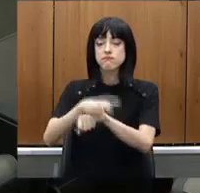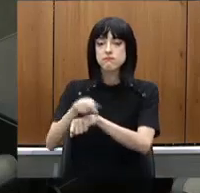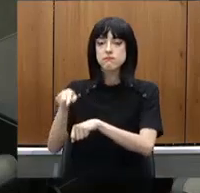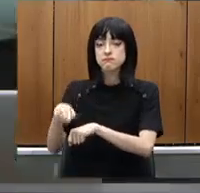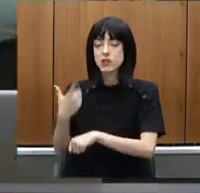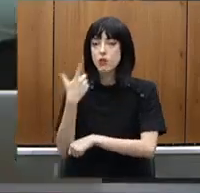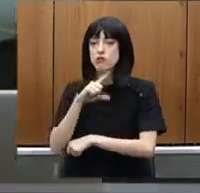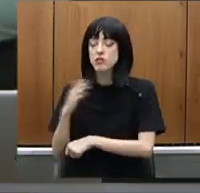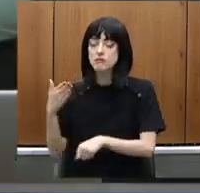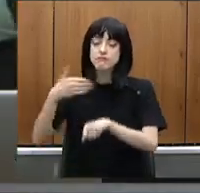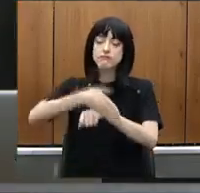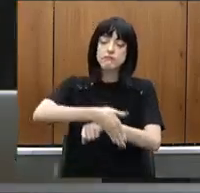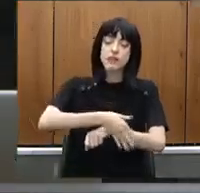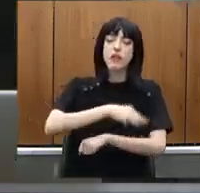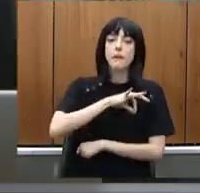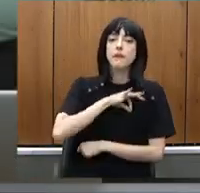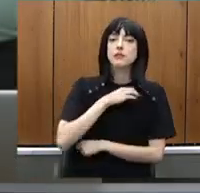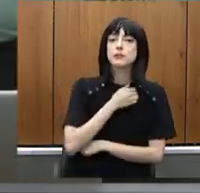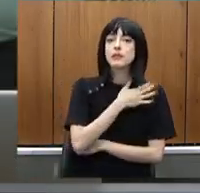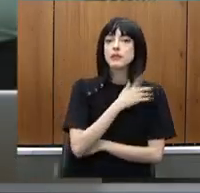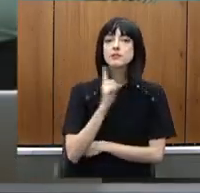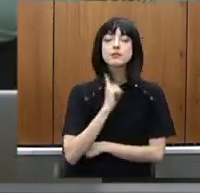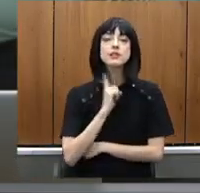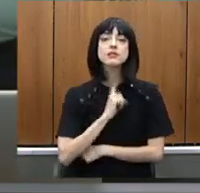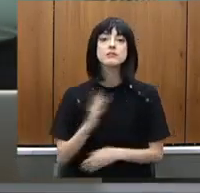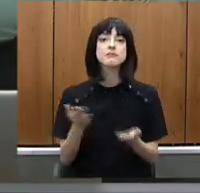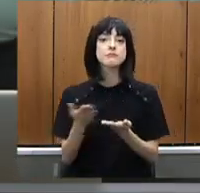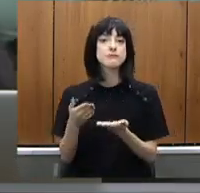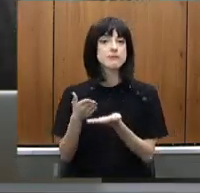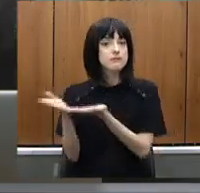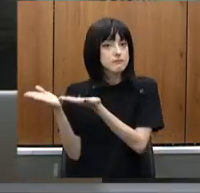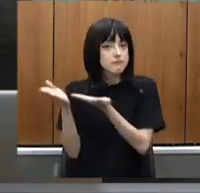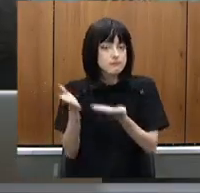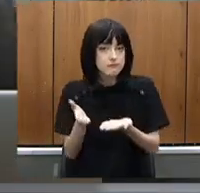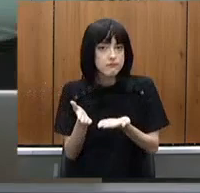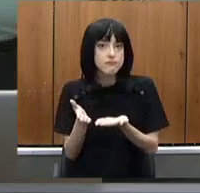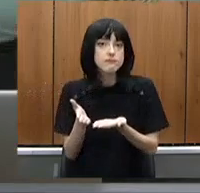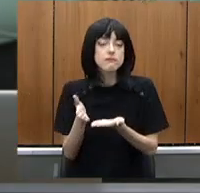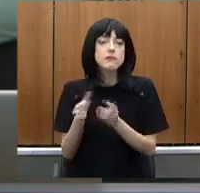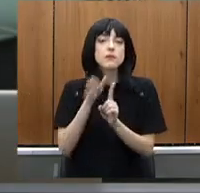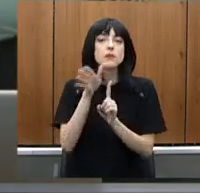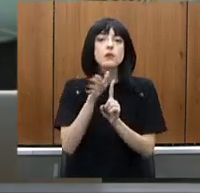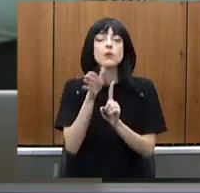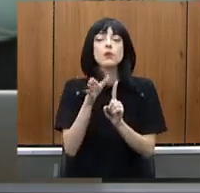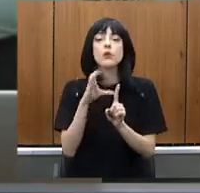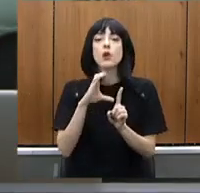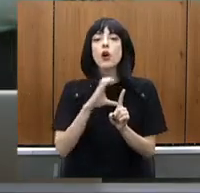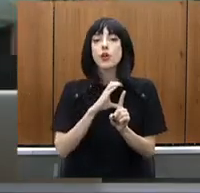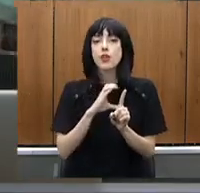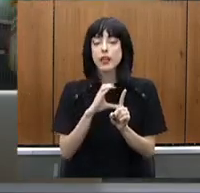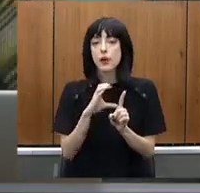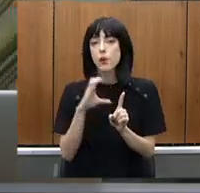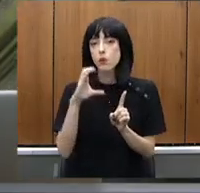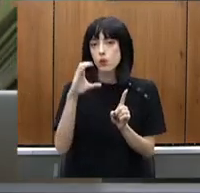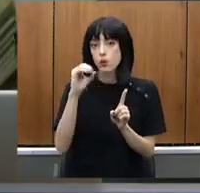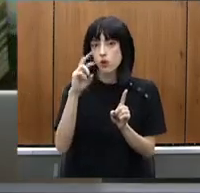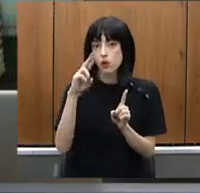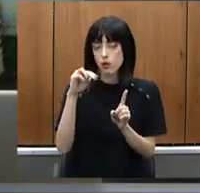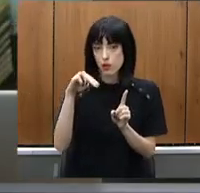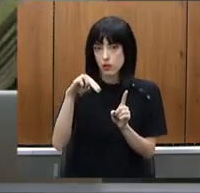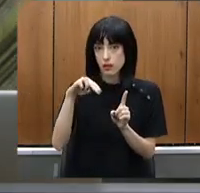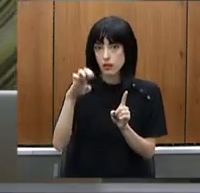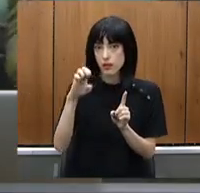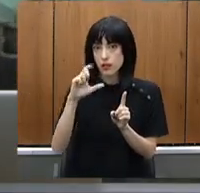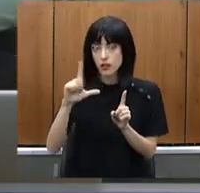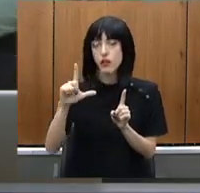para o senhor Coronel PM Rodrigo de Souza Rodrigues e te explorar de até 30 minutos para sua exposição